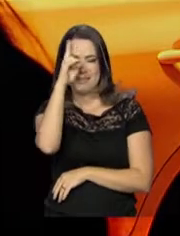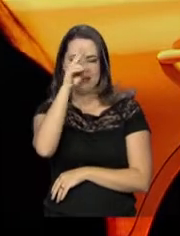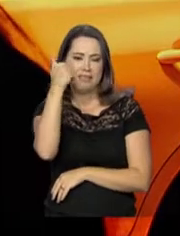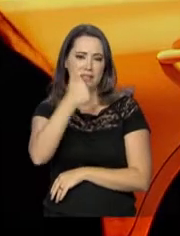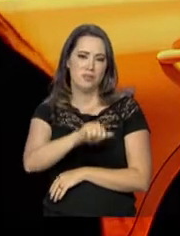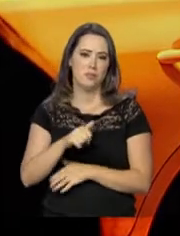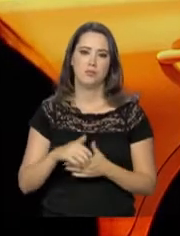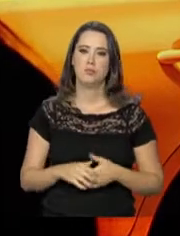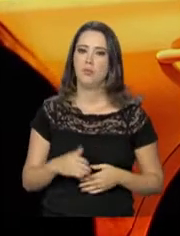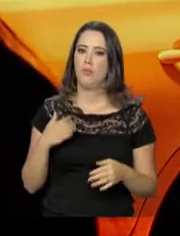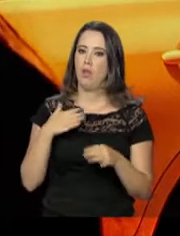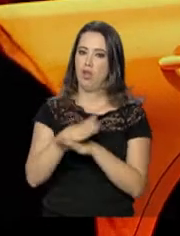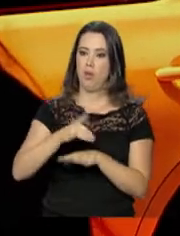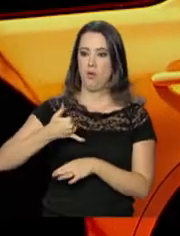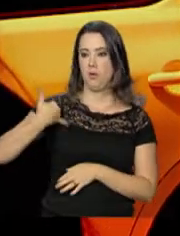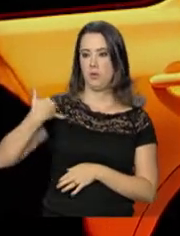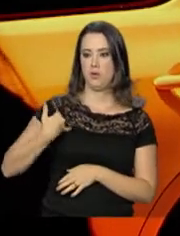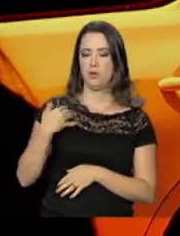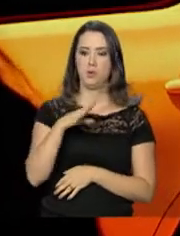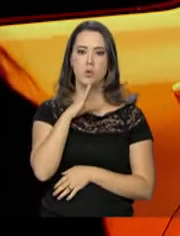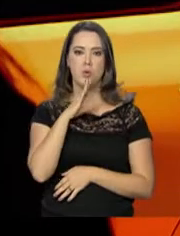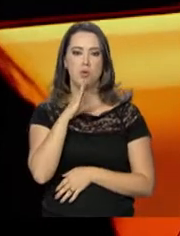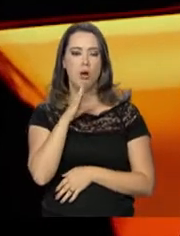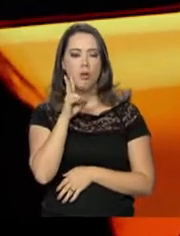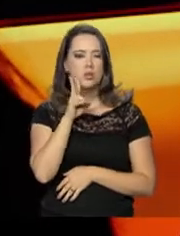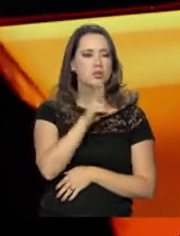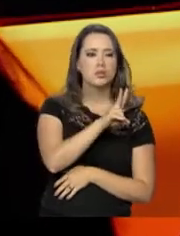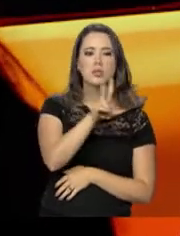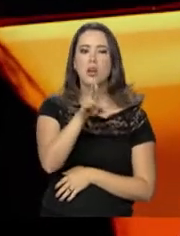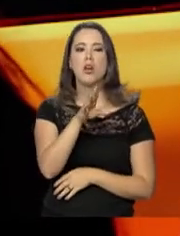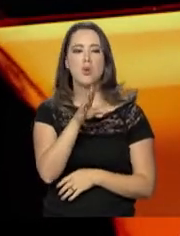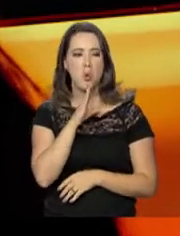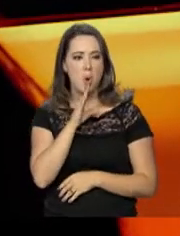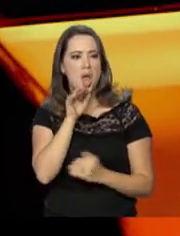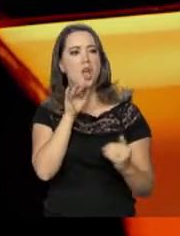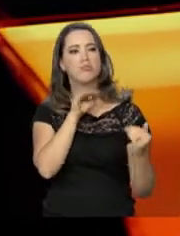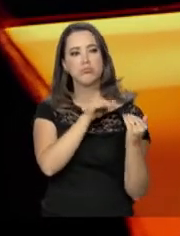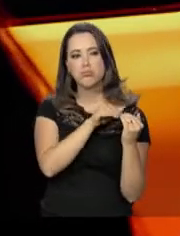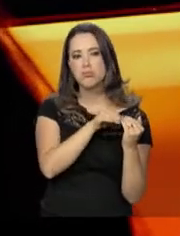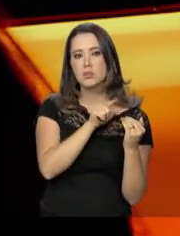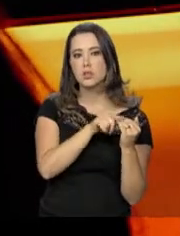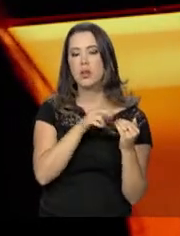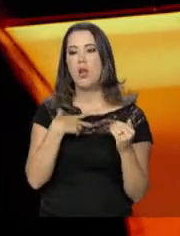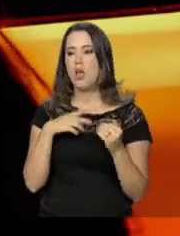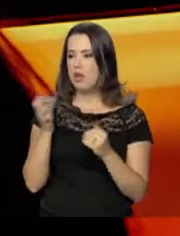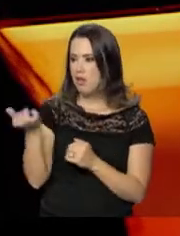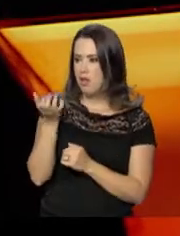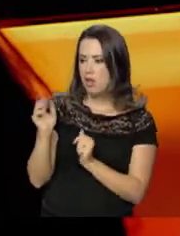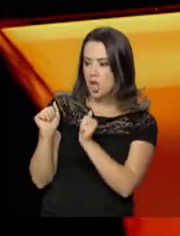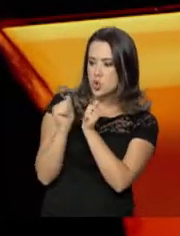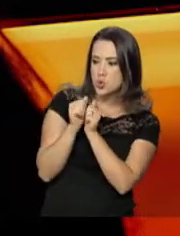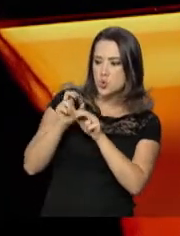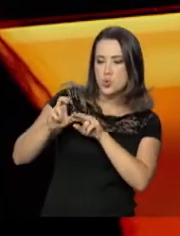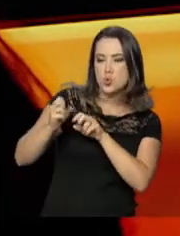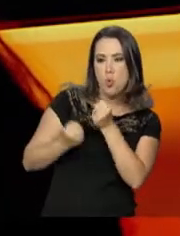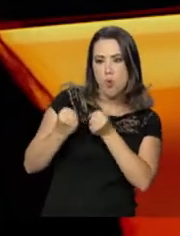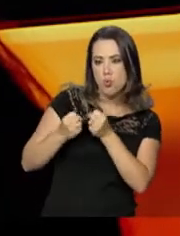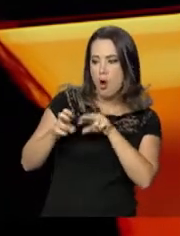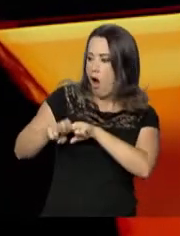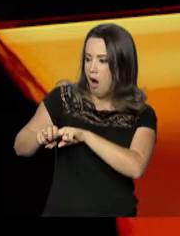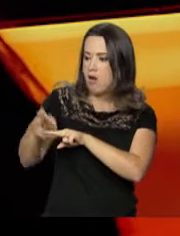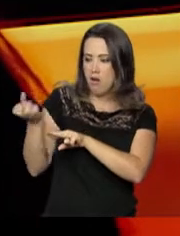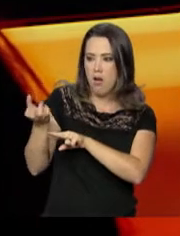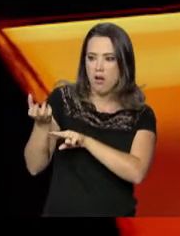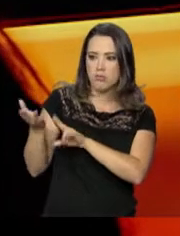promotor está aí eu conheci ele dever isto a gente subiu ele ofereceu carona entrei no carro